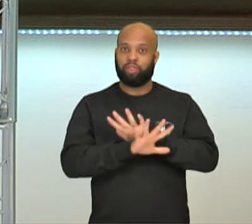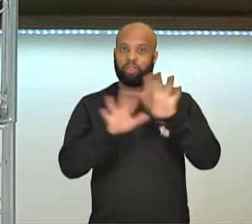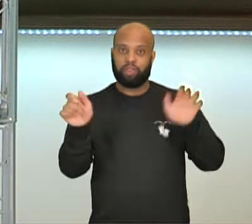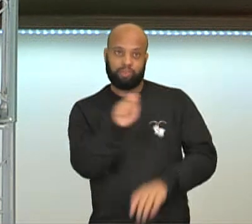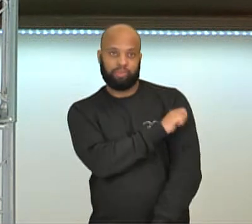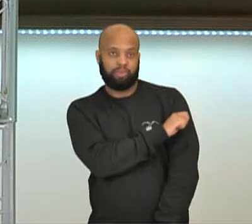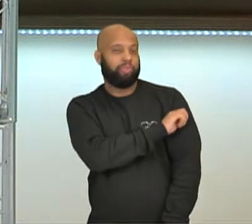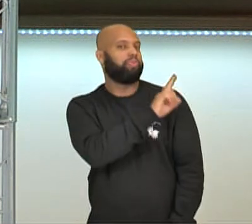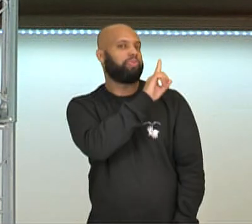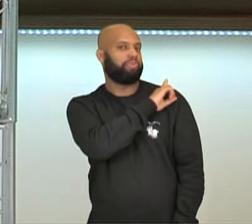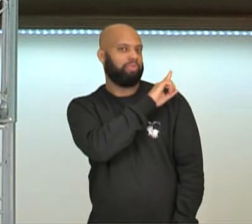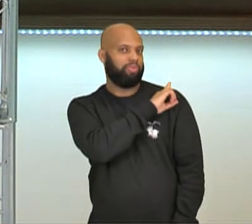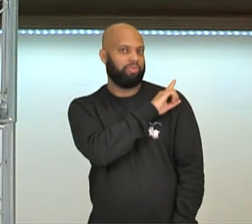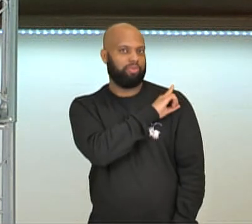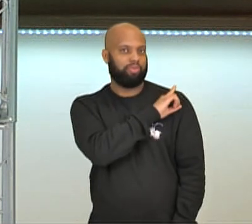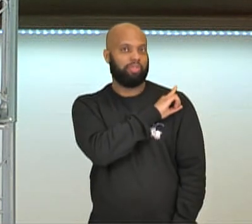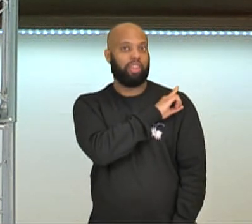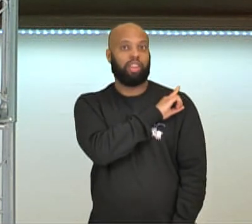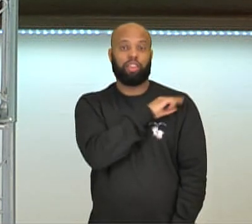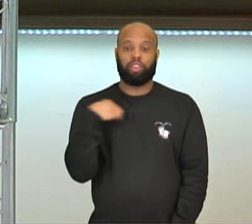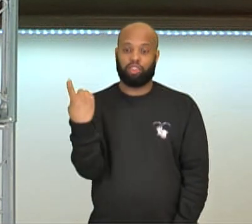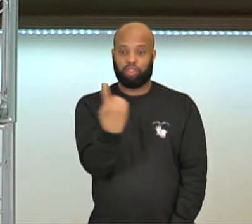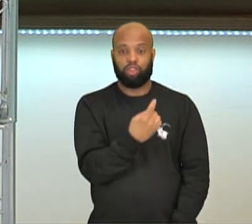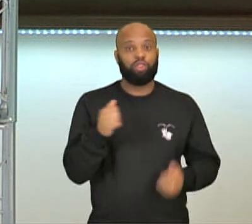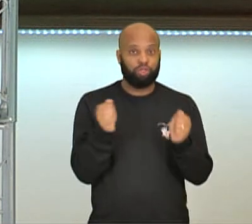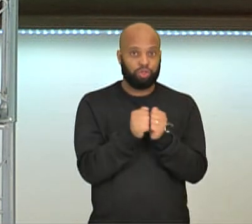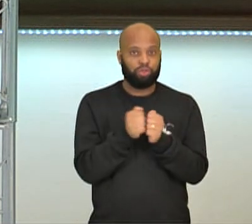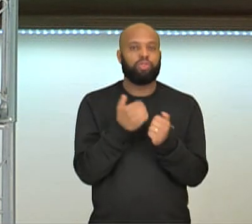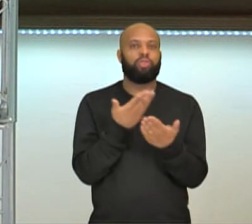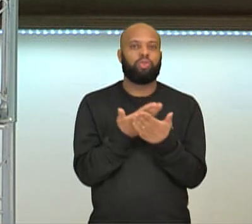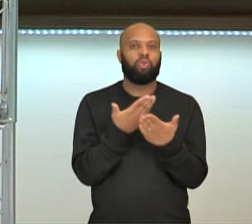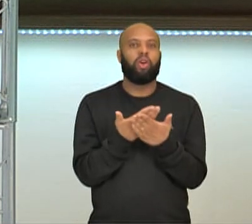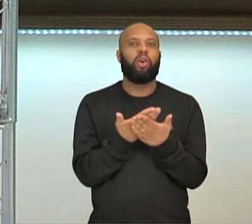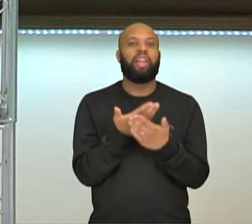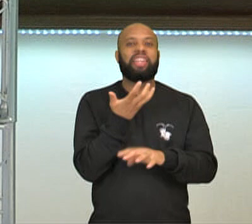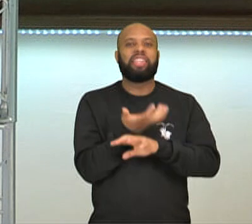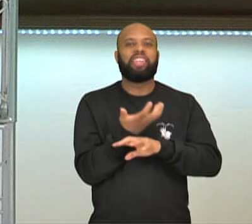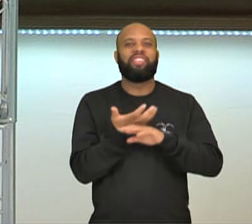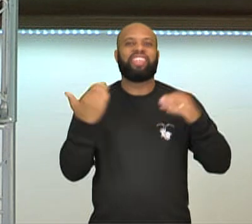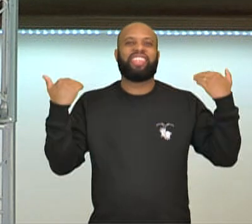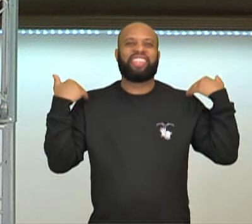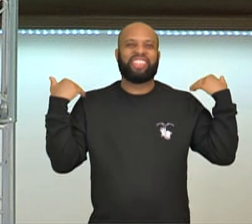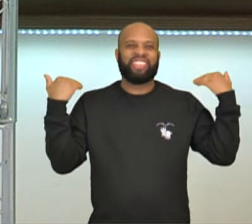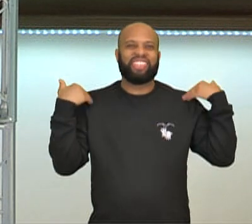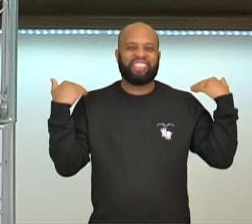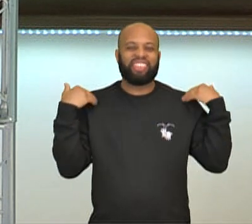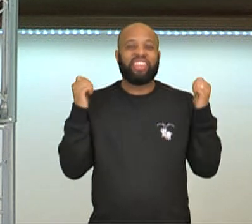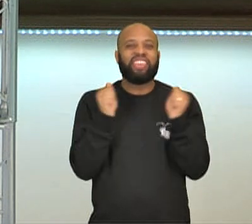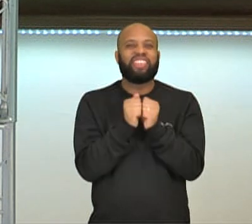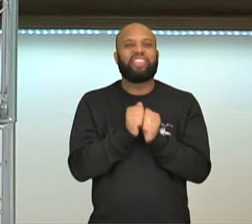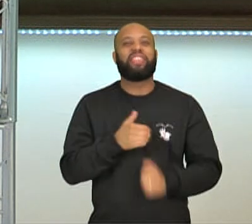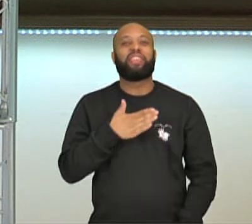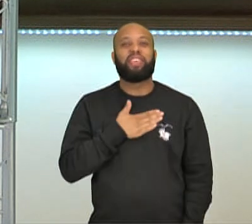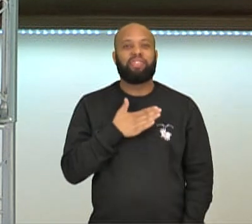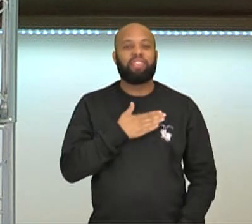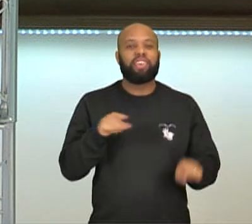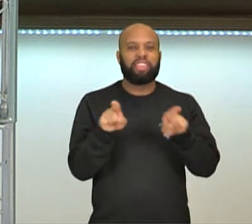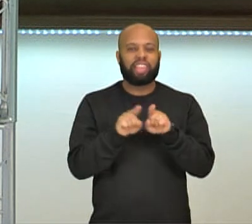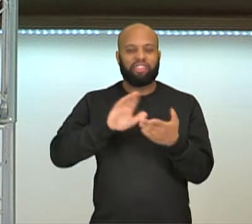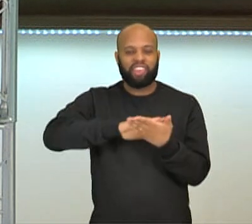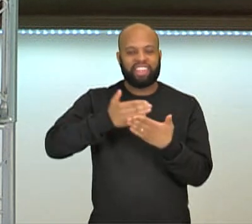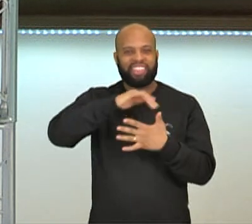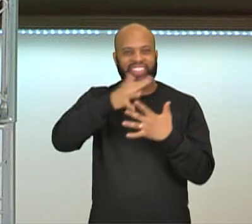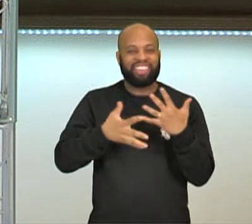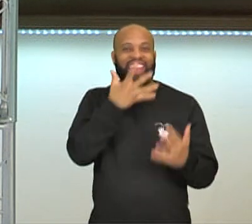Olá, estudantes da primeira série. Estamos aqui para mais uma aula de Educação Física comigo, professora Vanessa, e com o